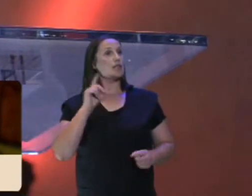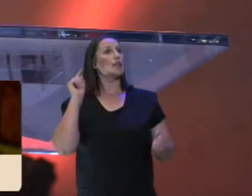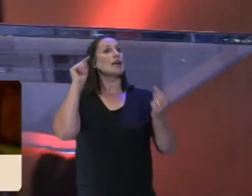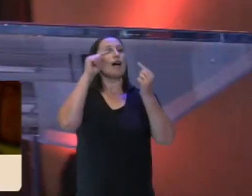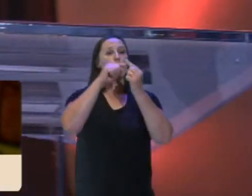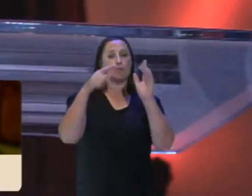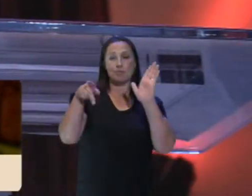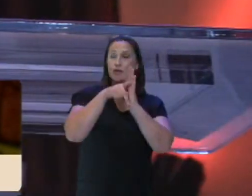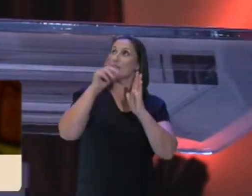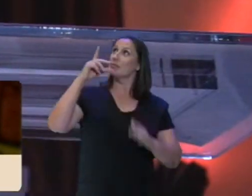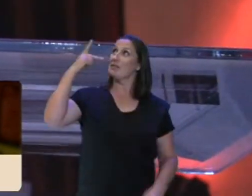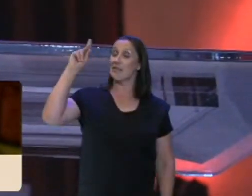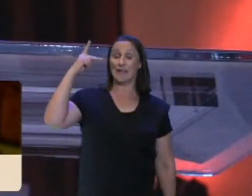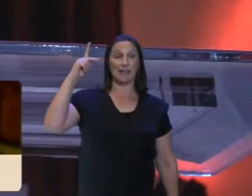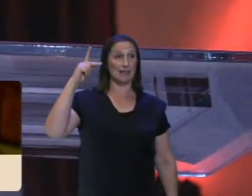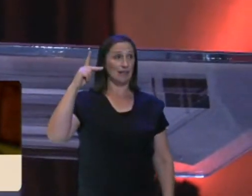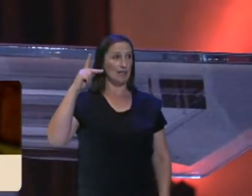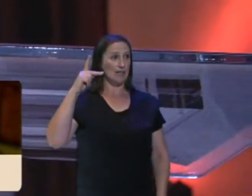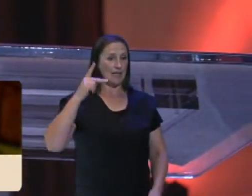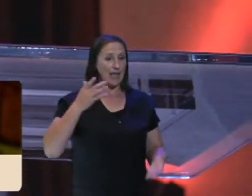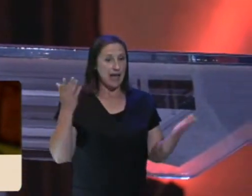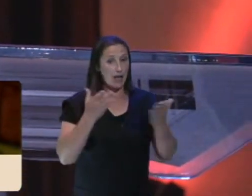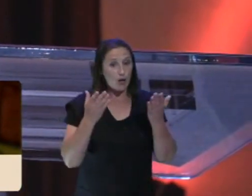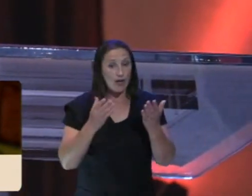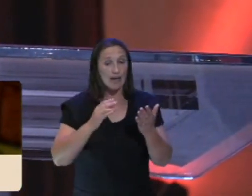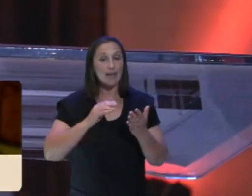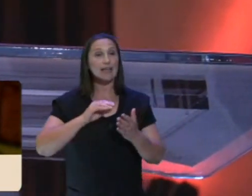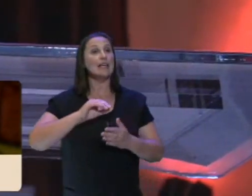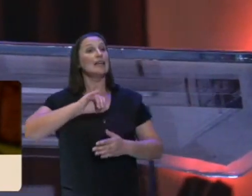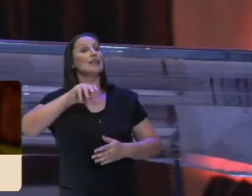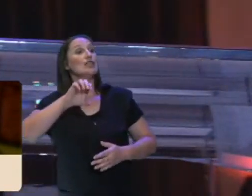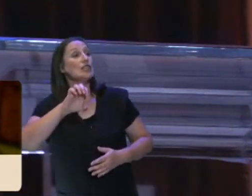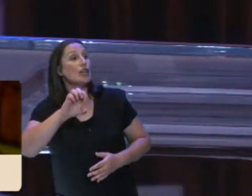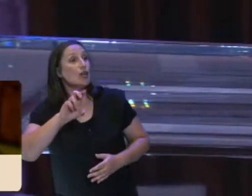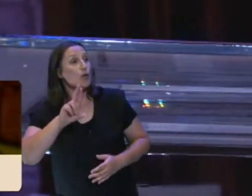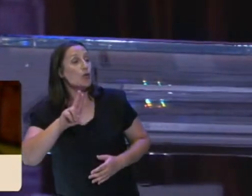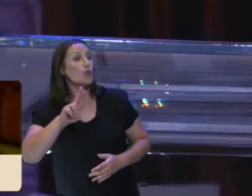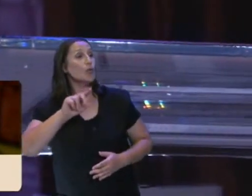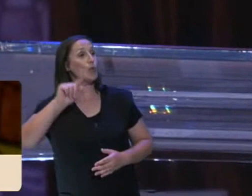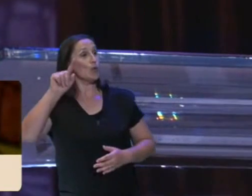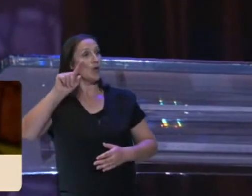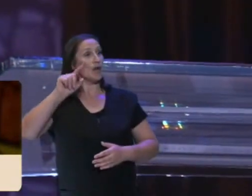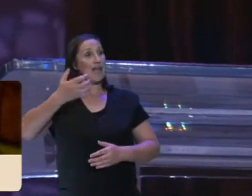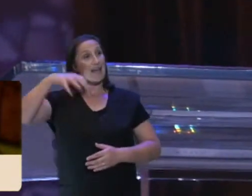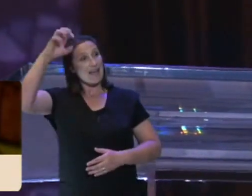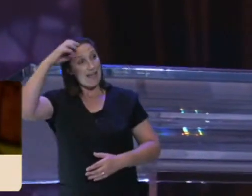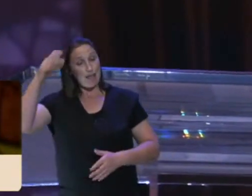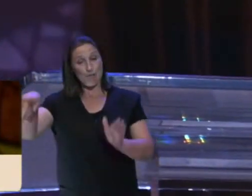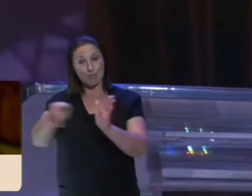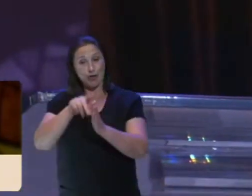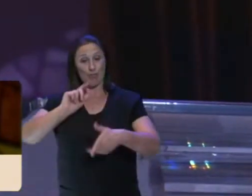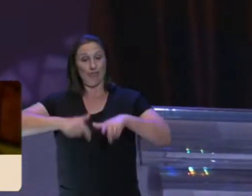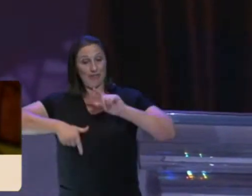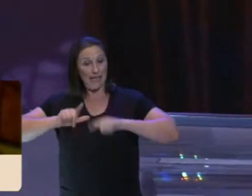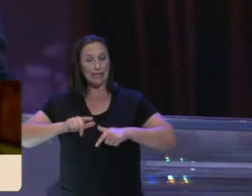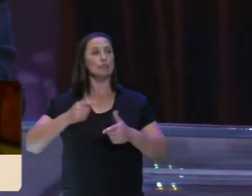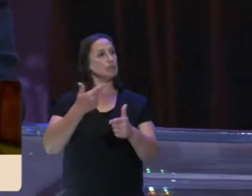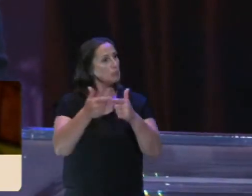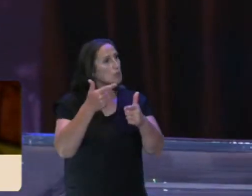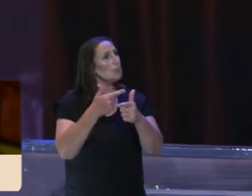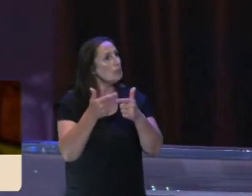ele falou: agora você vai ungir Jeú, rei de Israel. Isso era um problema, era um outro problema, era